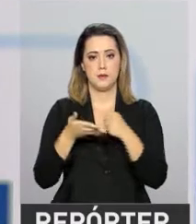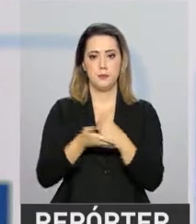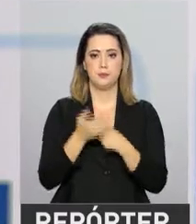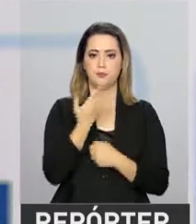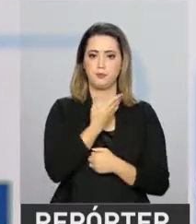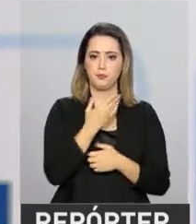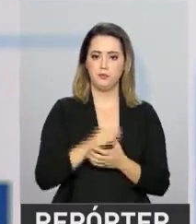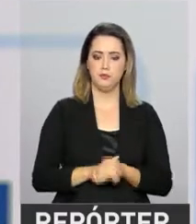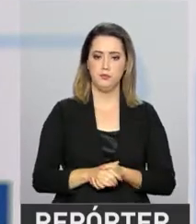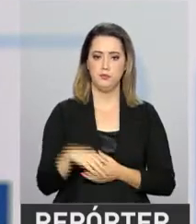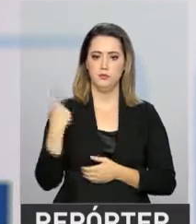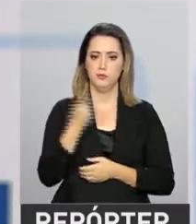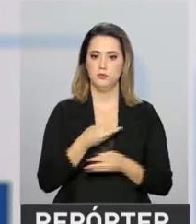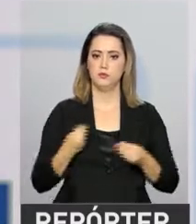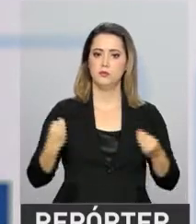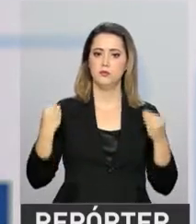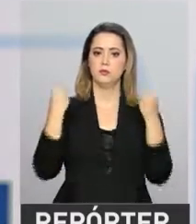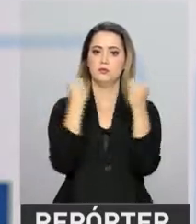Nós estamos dando,